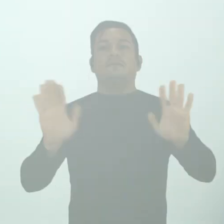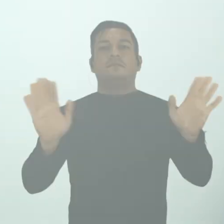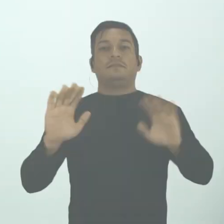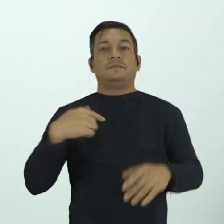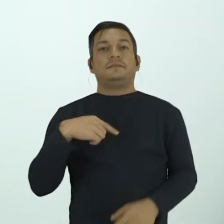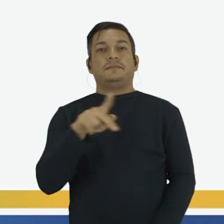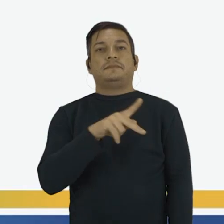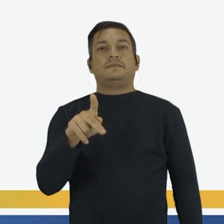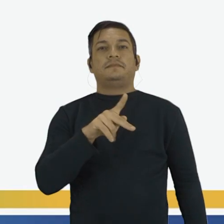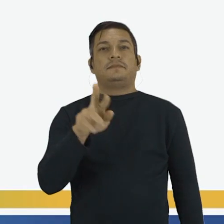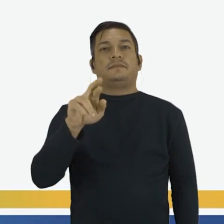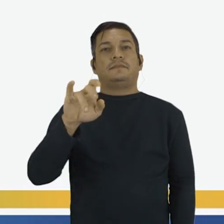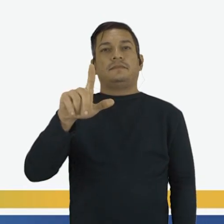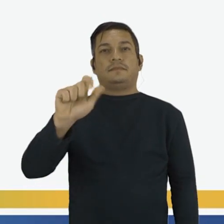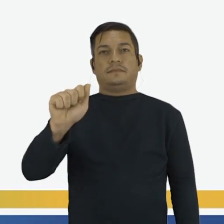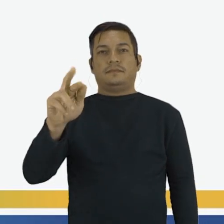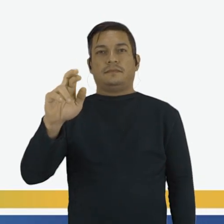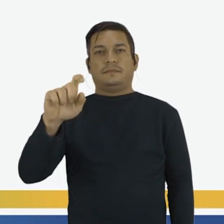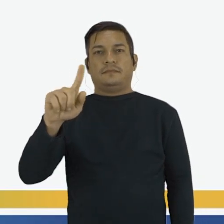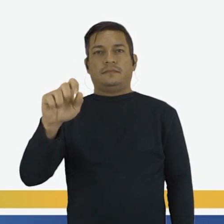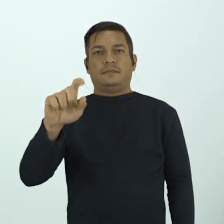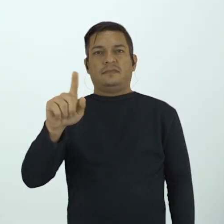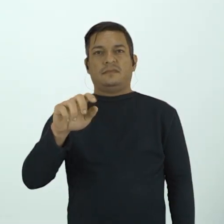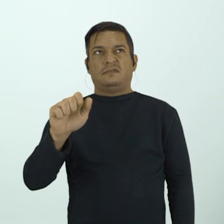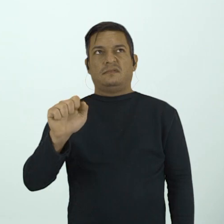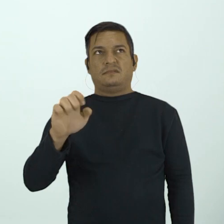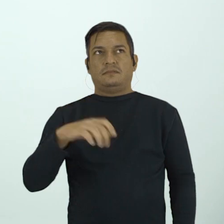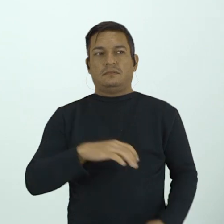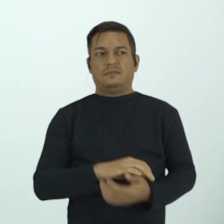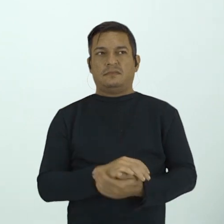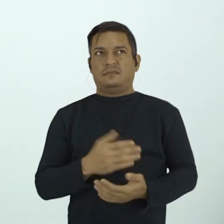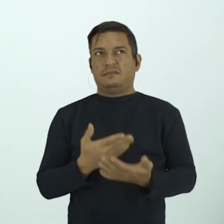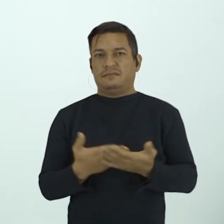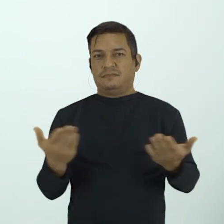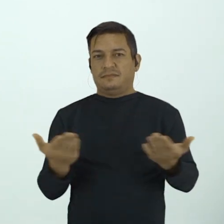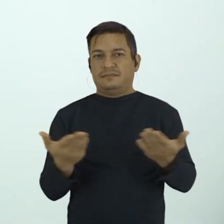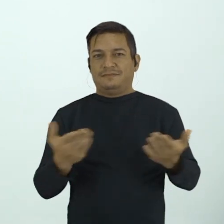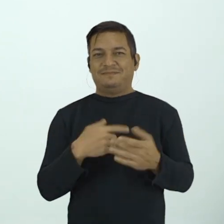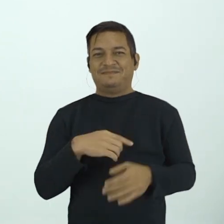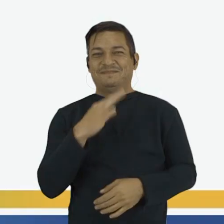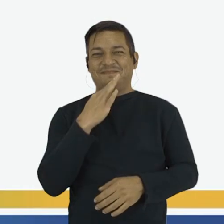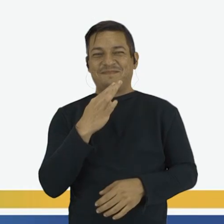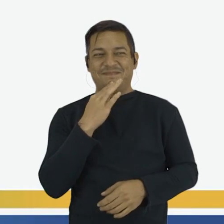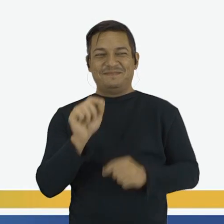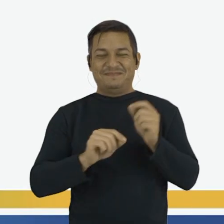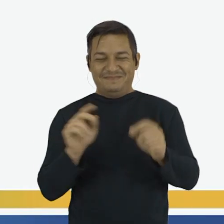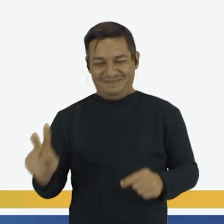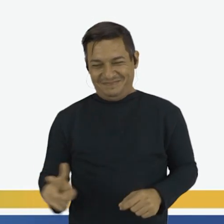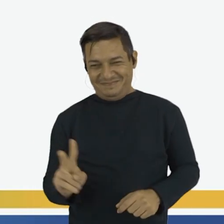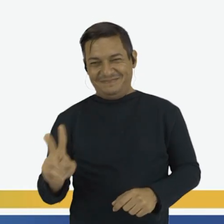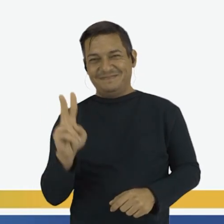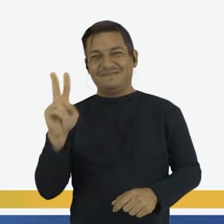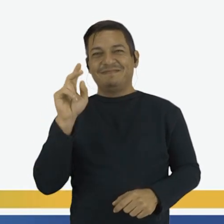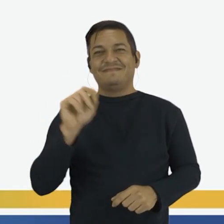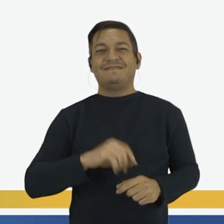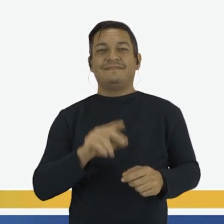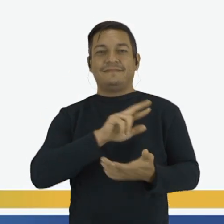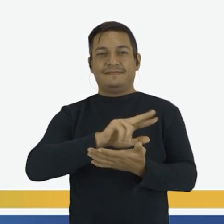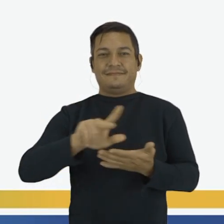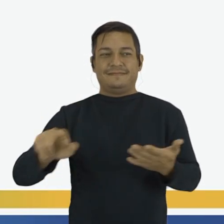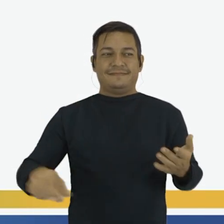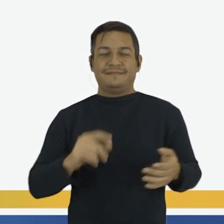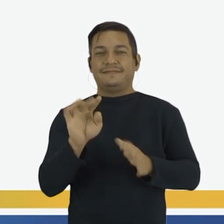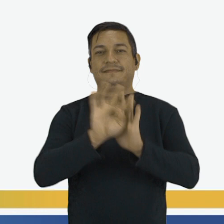Olá, eu sou a professora Rila Freze e a aula de hoje a gente vai falar sobre o reconhecimento e a valorização da